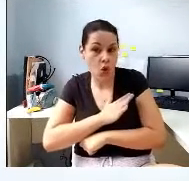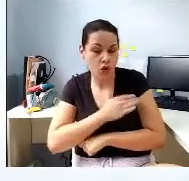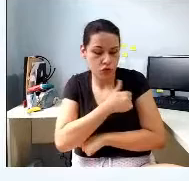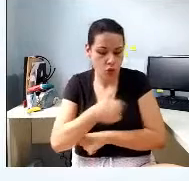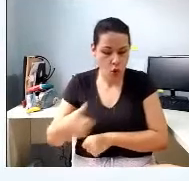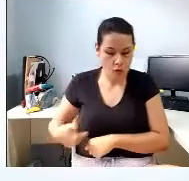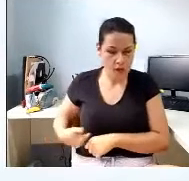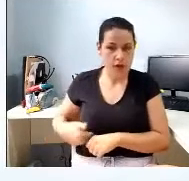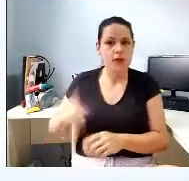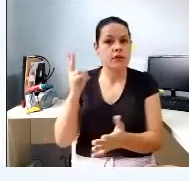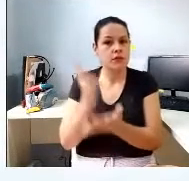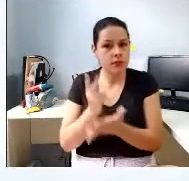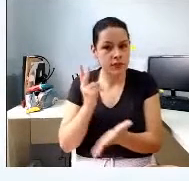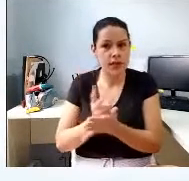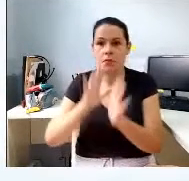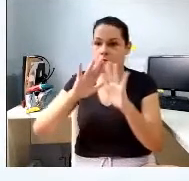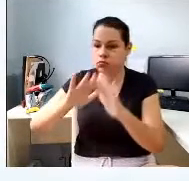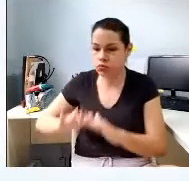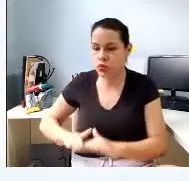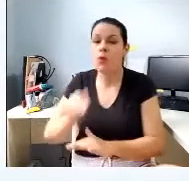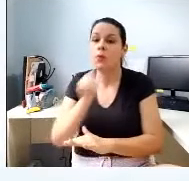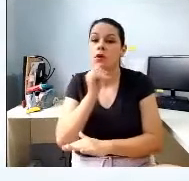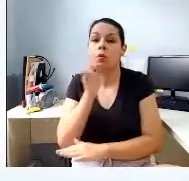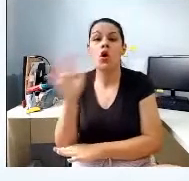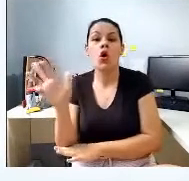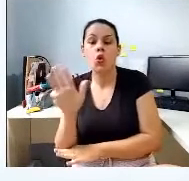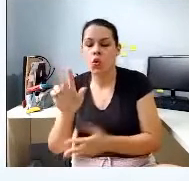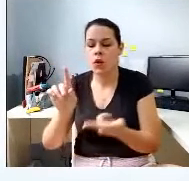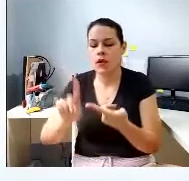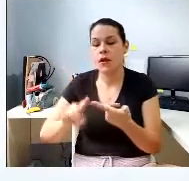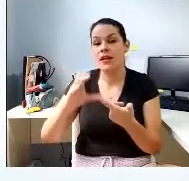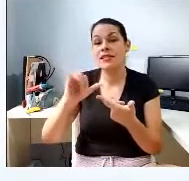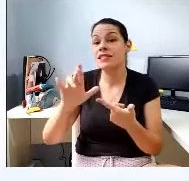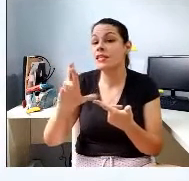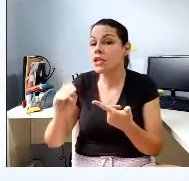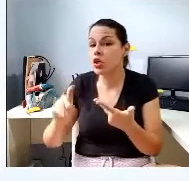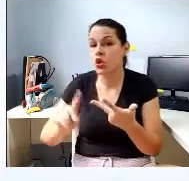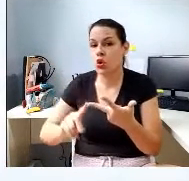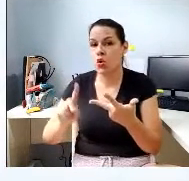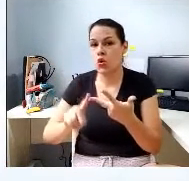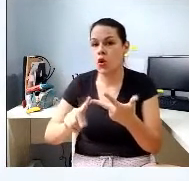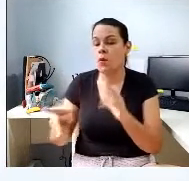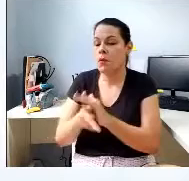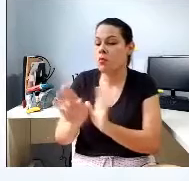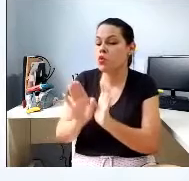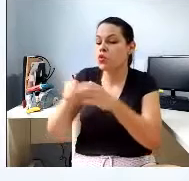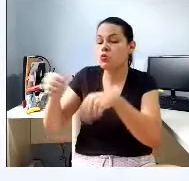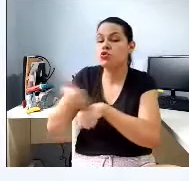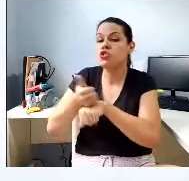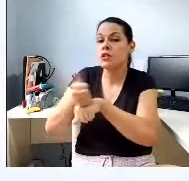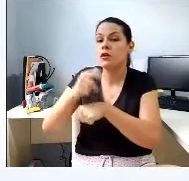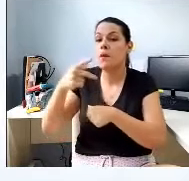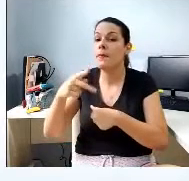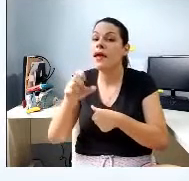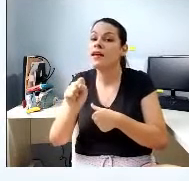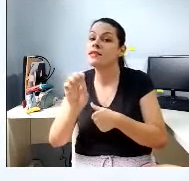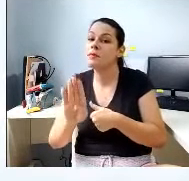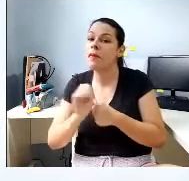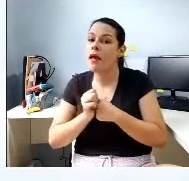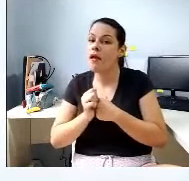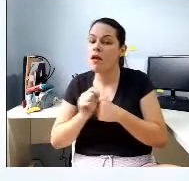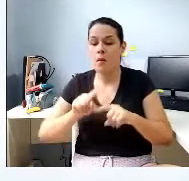sendo mortificados. Lula, Ciro Gomes, direção do PSB. No campo da